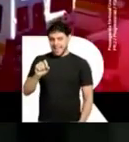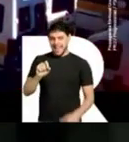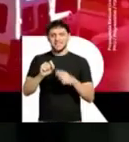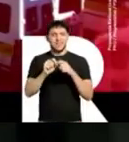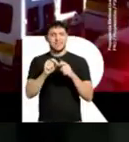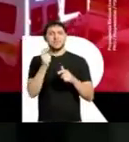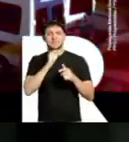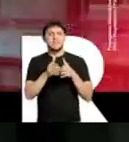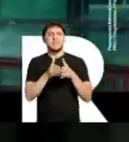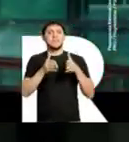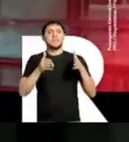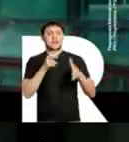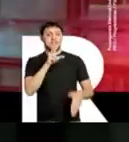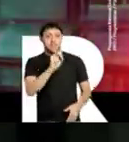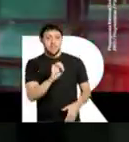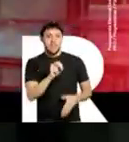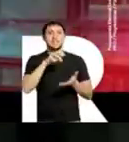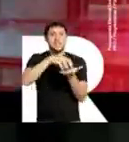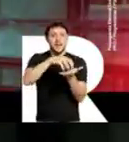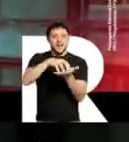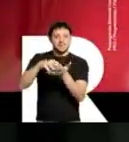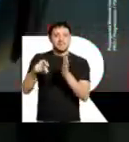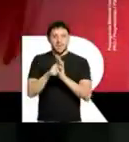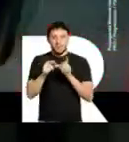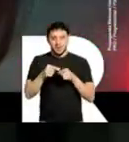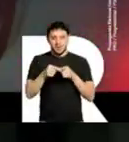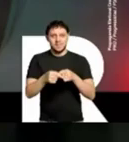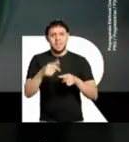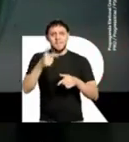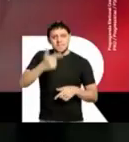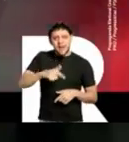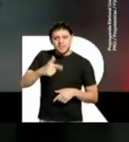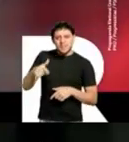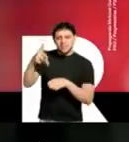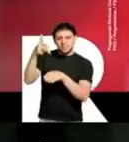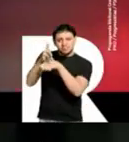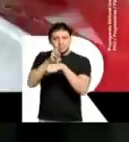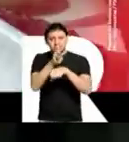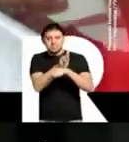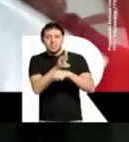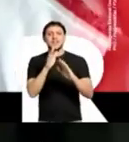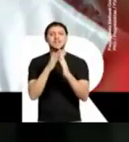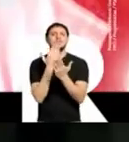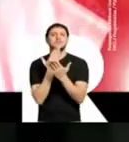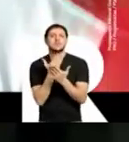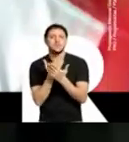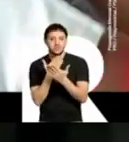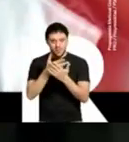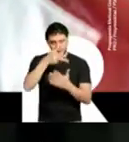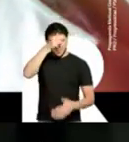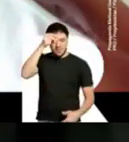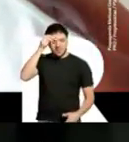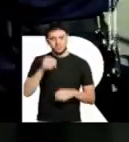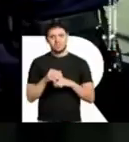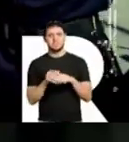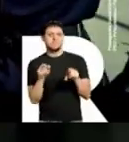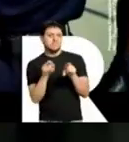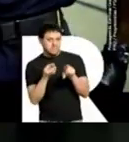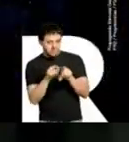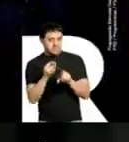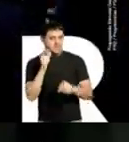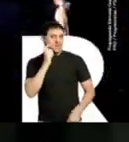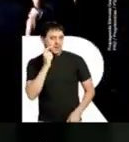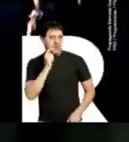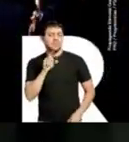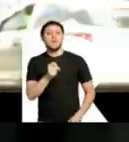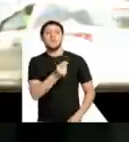para 50 bases comunitárias na periferia. Vai instalar mais câmeras inteligentes em todas as escolas municipais.